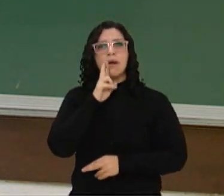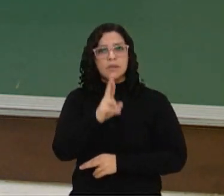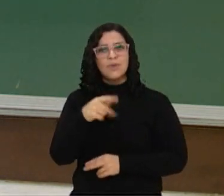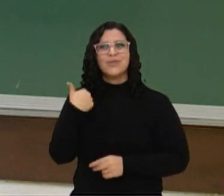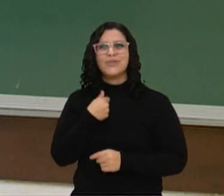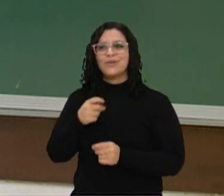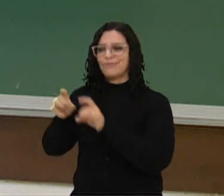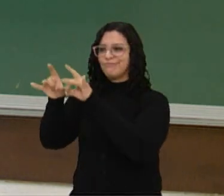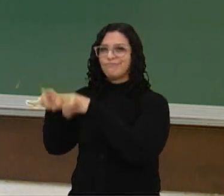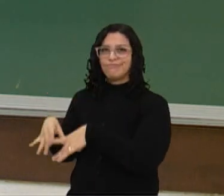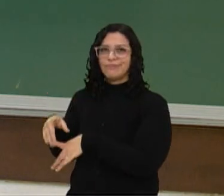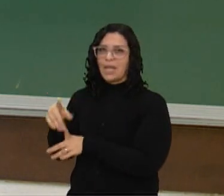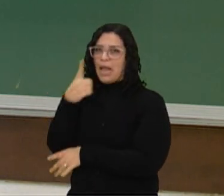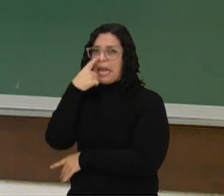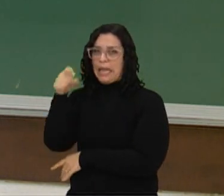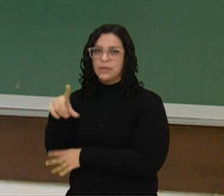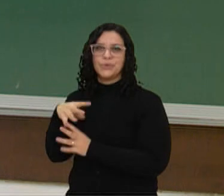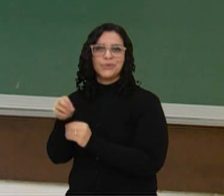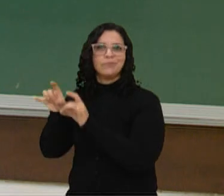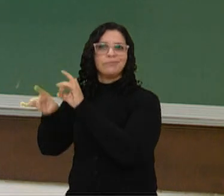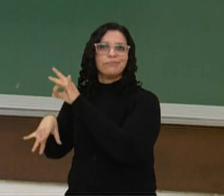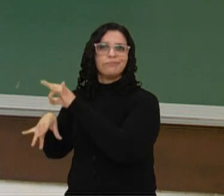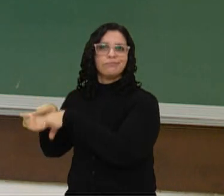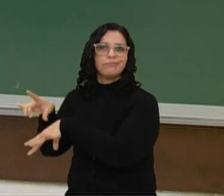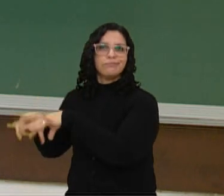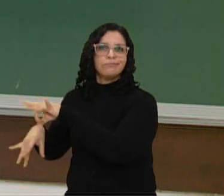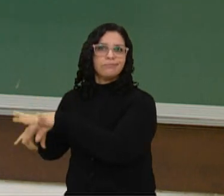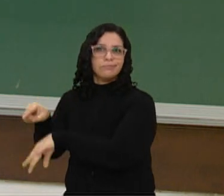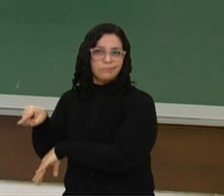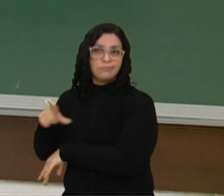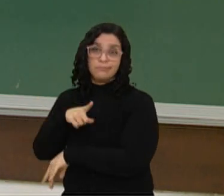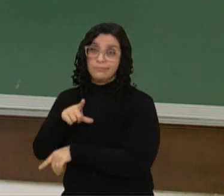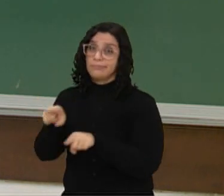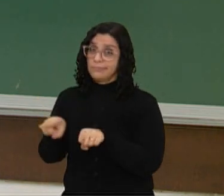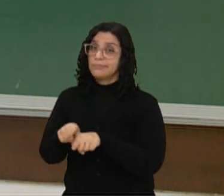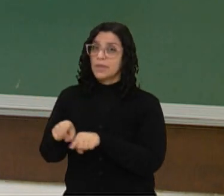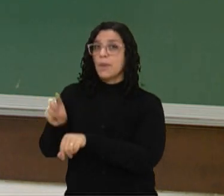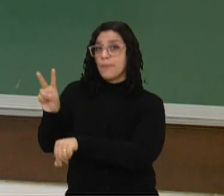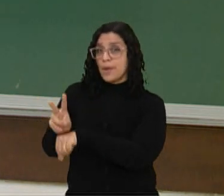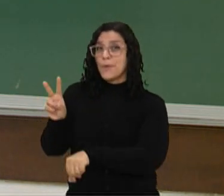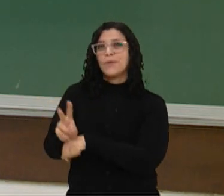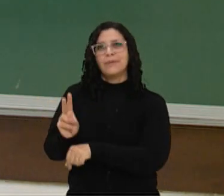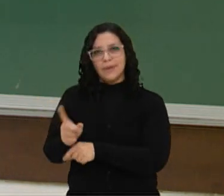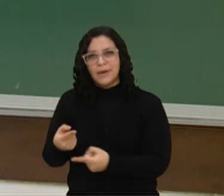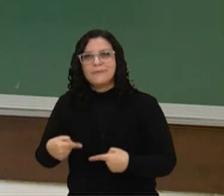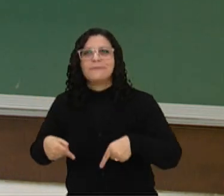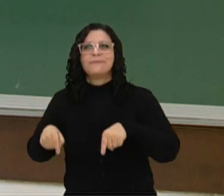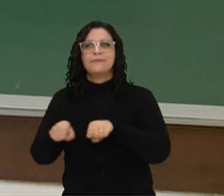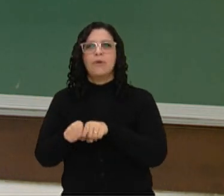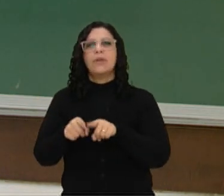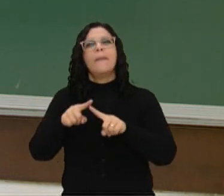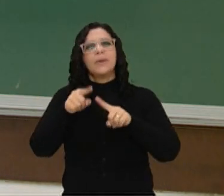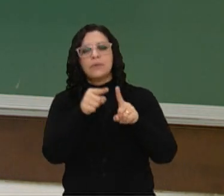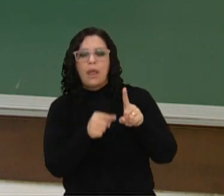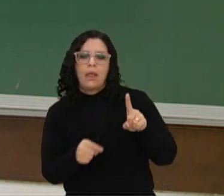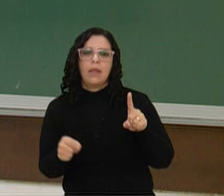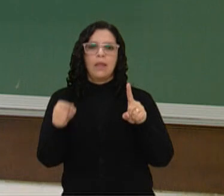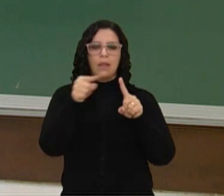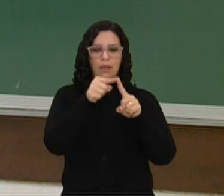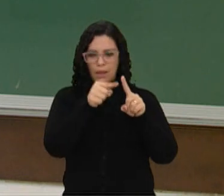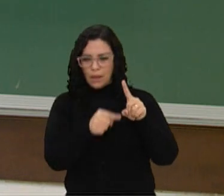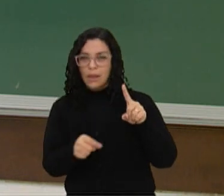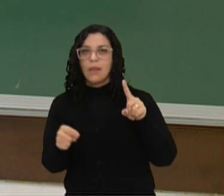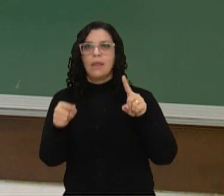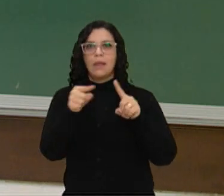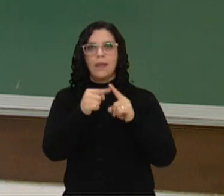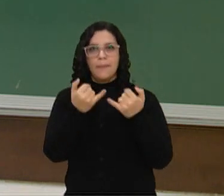nós consumimos, do que nós compramos, do que é produzido, que tem a ver daí com os resíduos lá e com a necessidade de tratamento desses